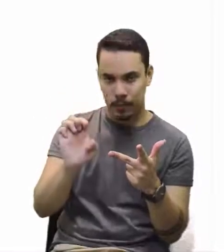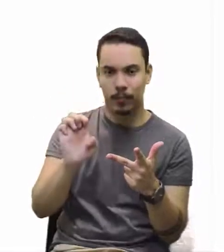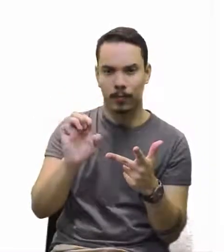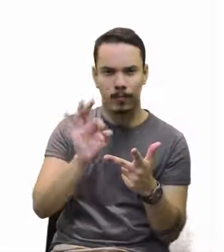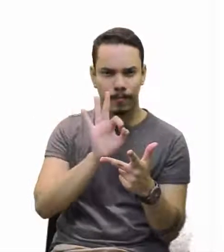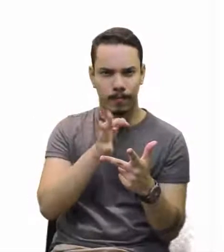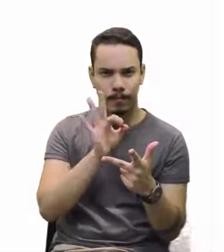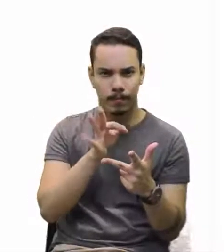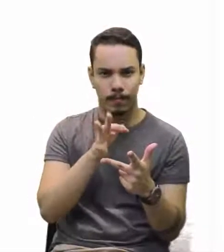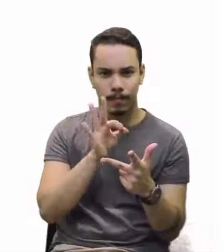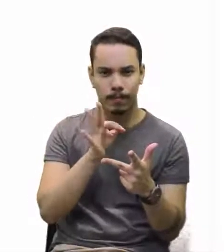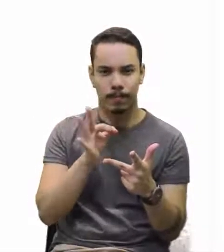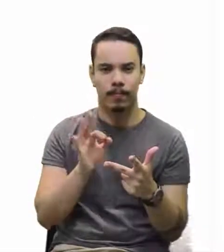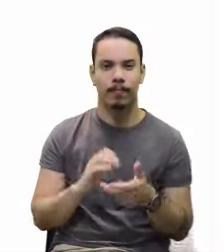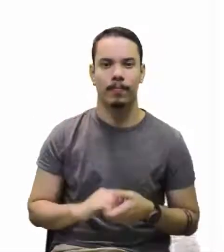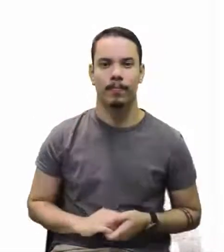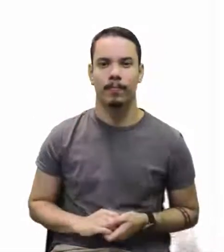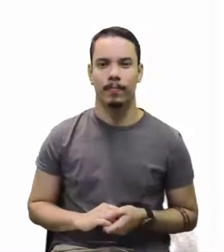Certo?